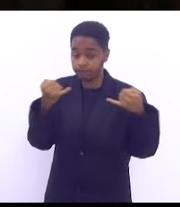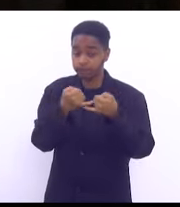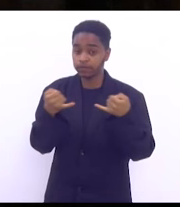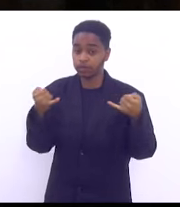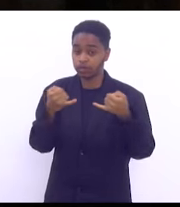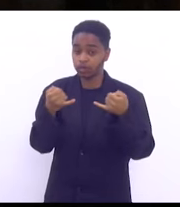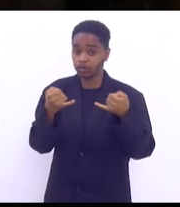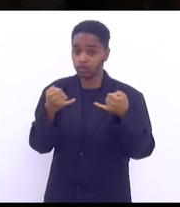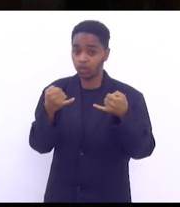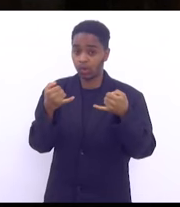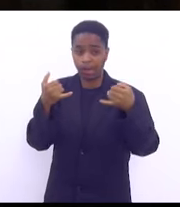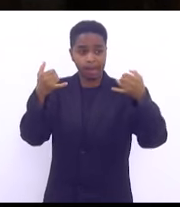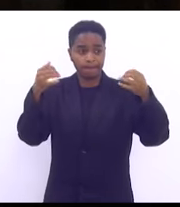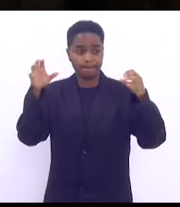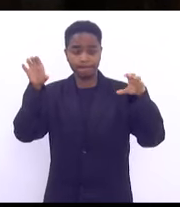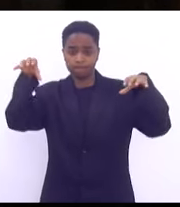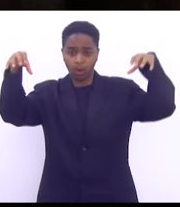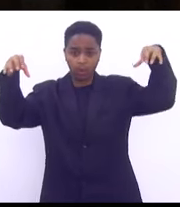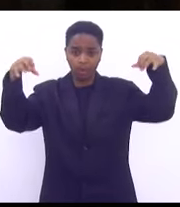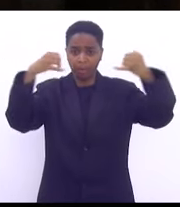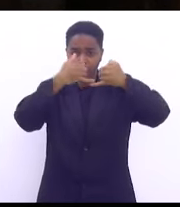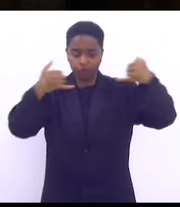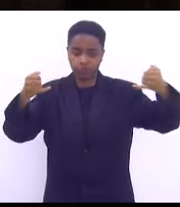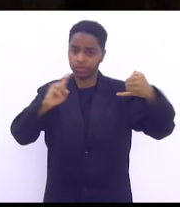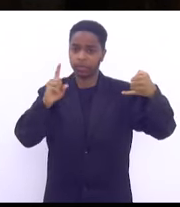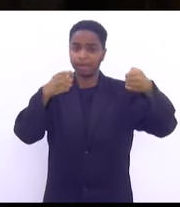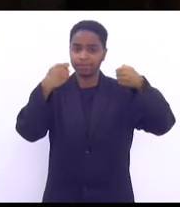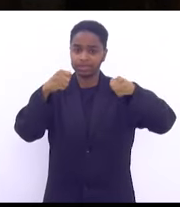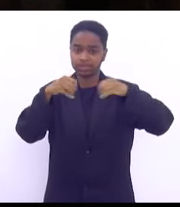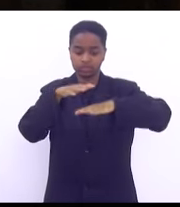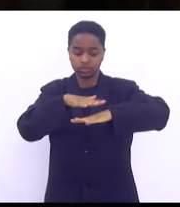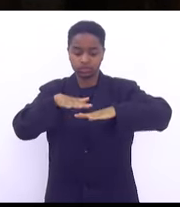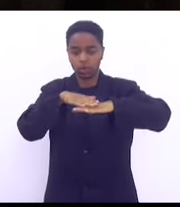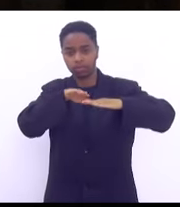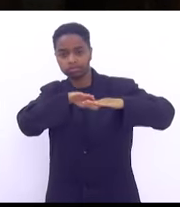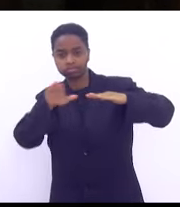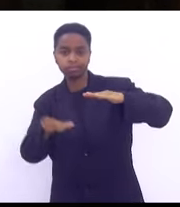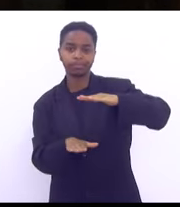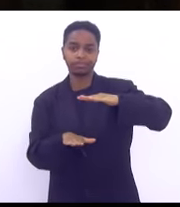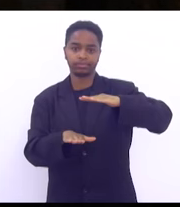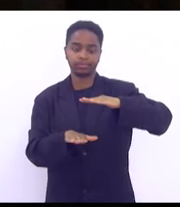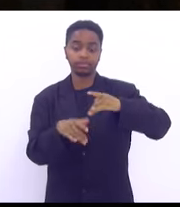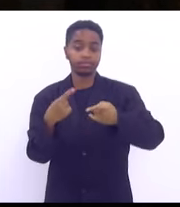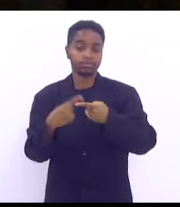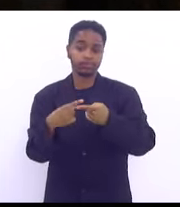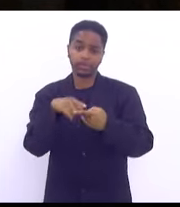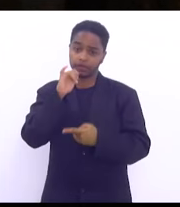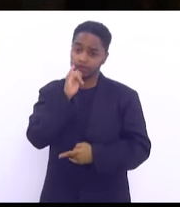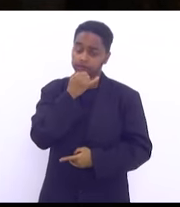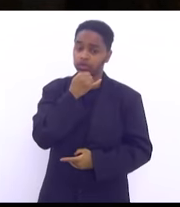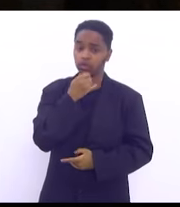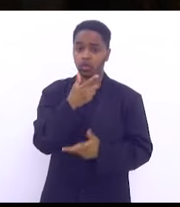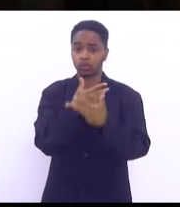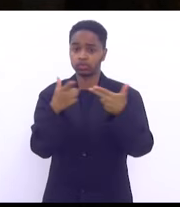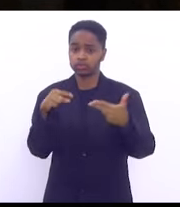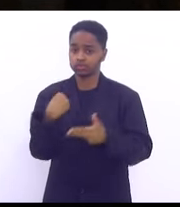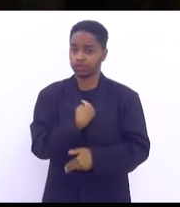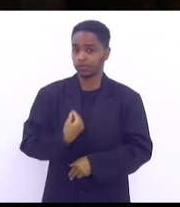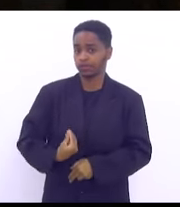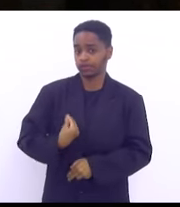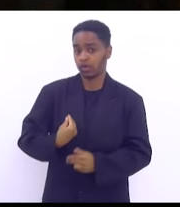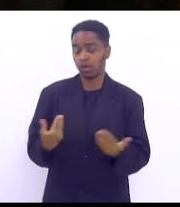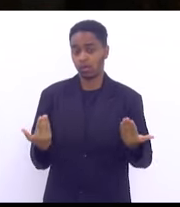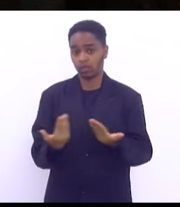e colocar subterrânea. Porque é de se lamentar o que estamos passando hoje, não